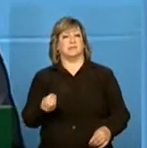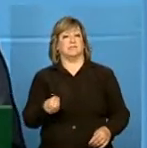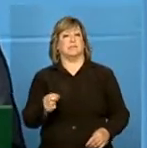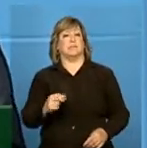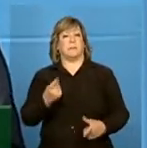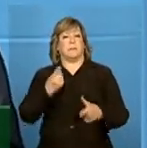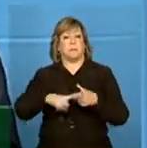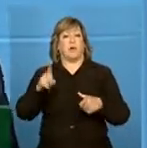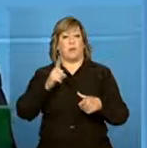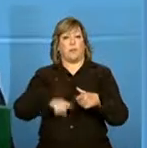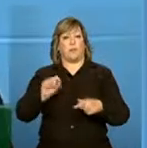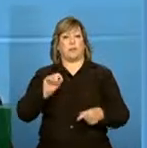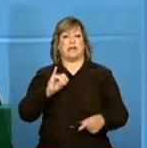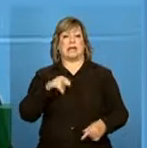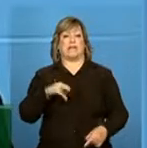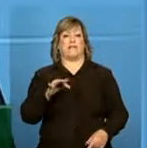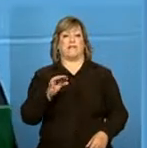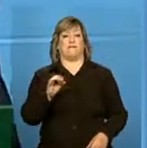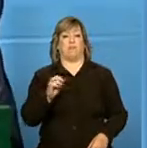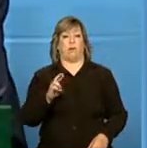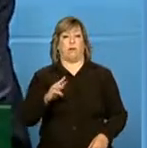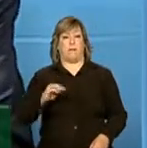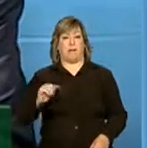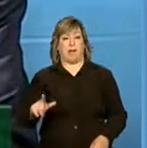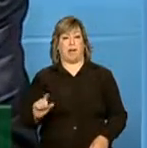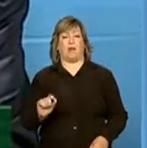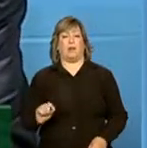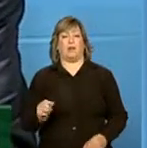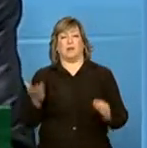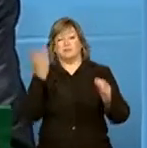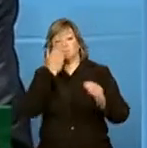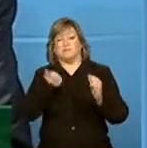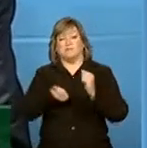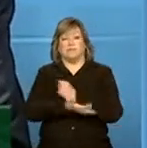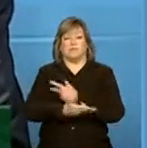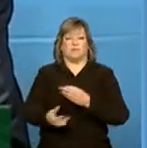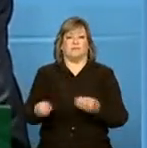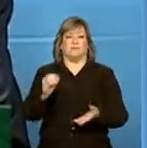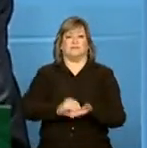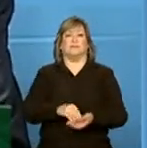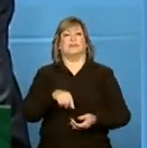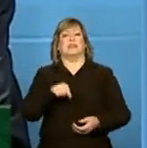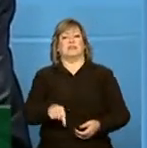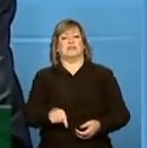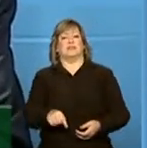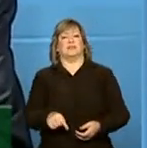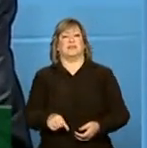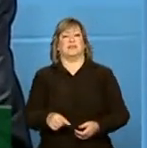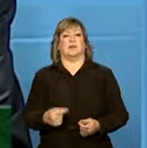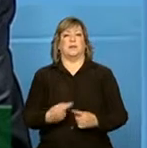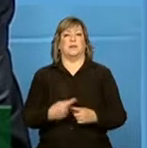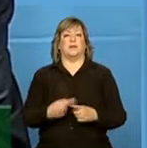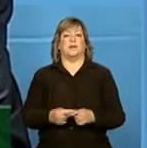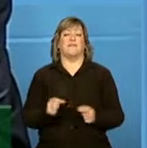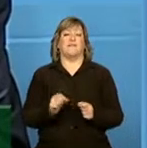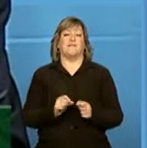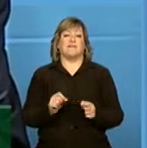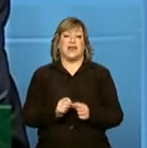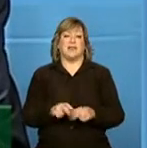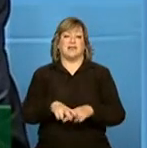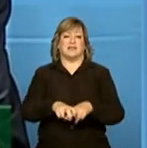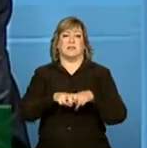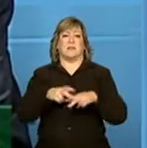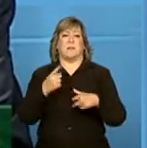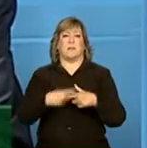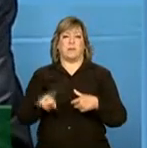na informalidade que traz a ilegalidade, uma competência desleal que empobrece quem